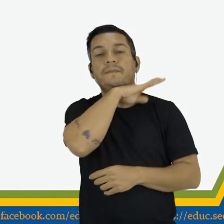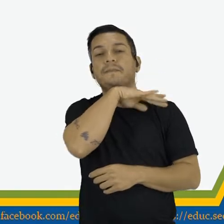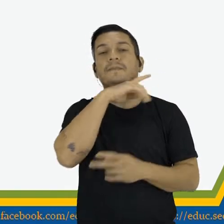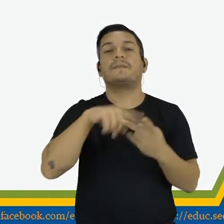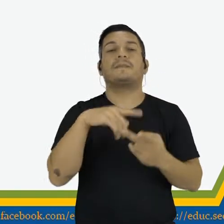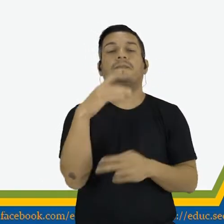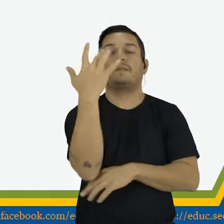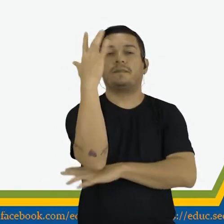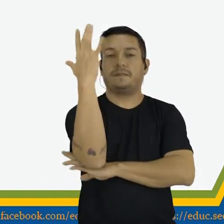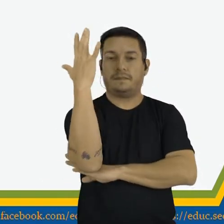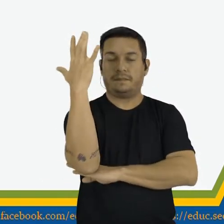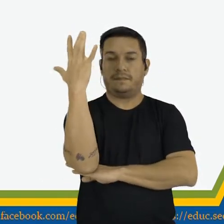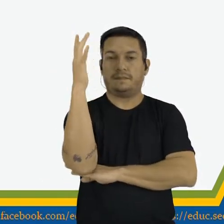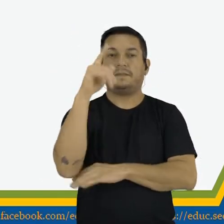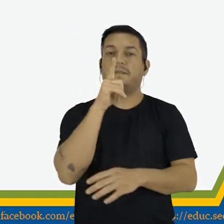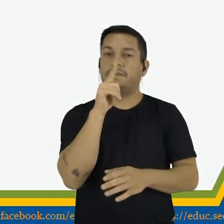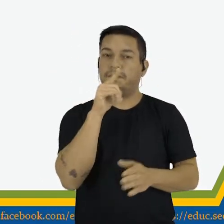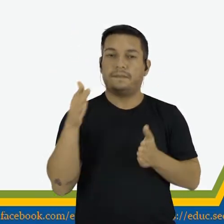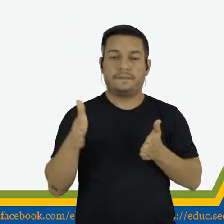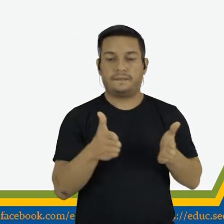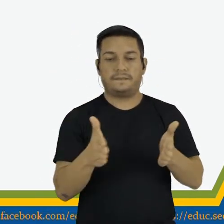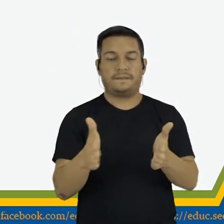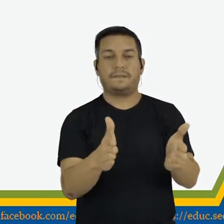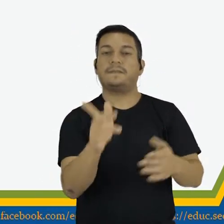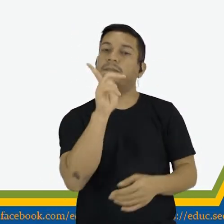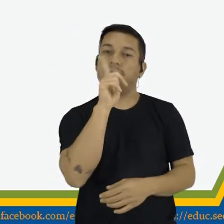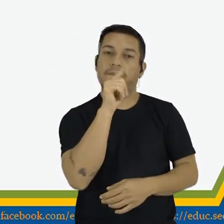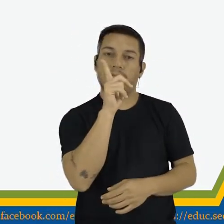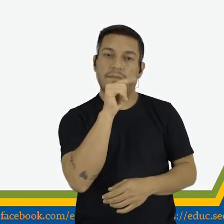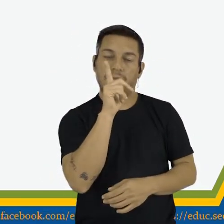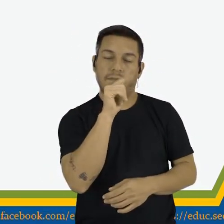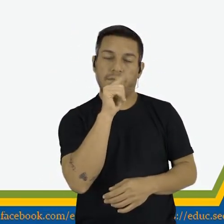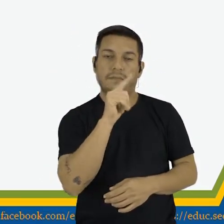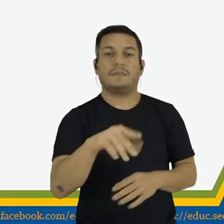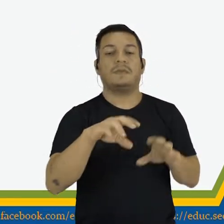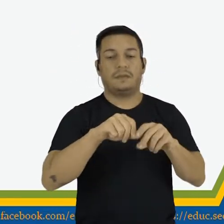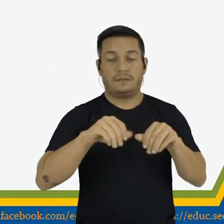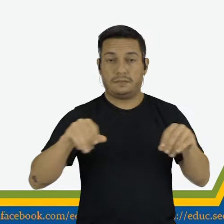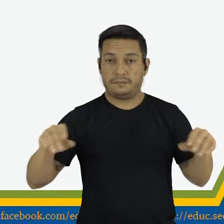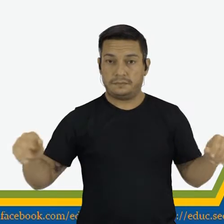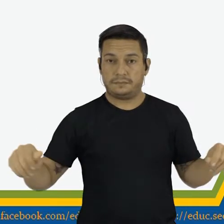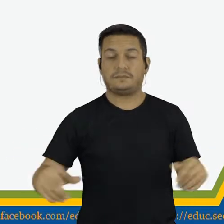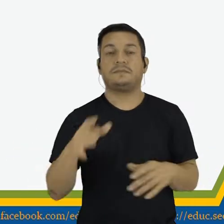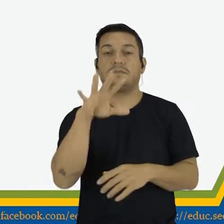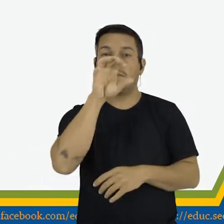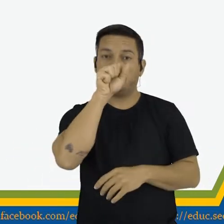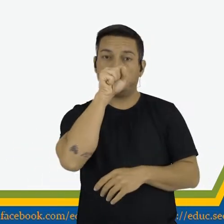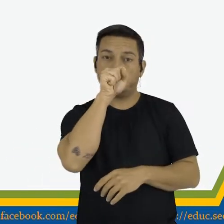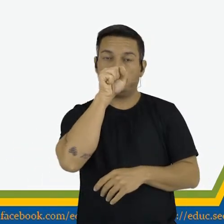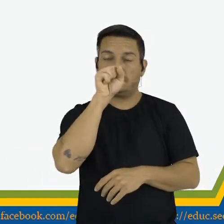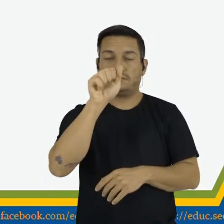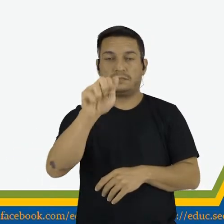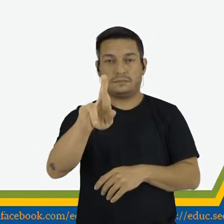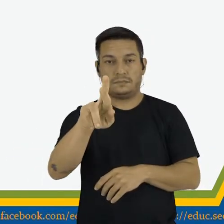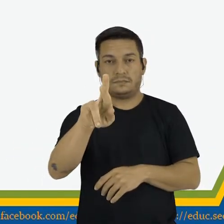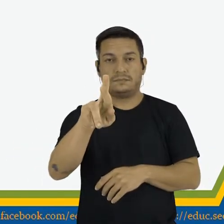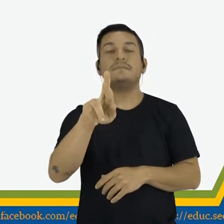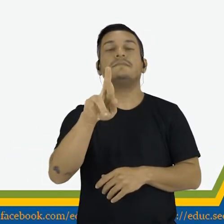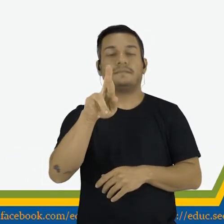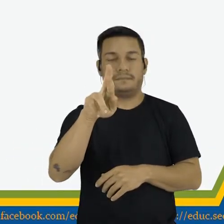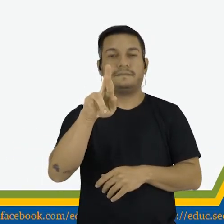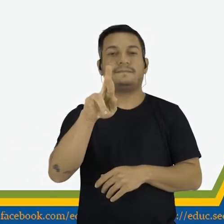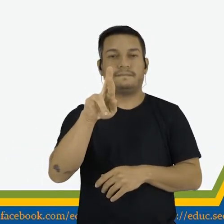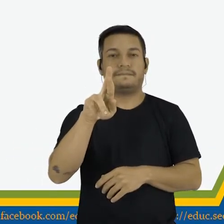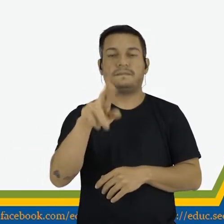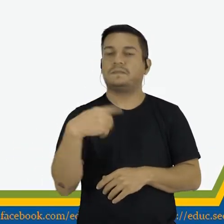as plantas, o rio, a água, a terra, o ar, isso mesmo, o ar.